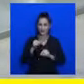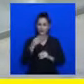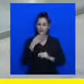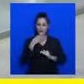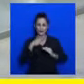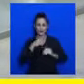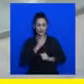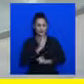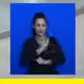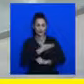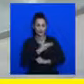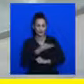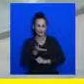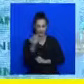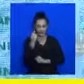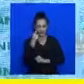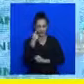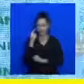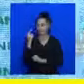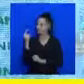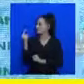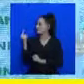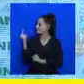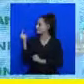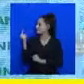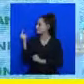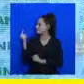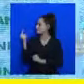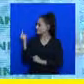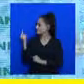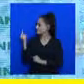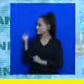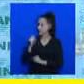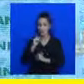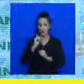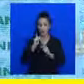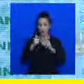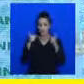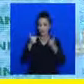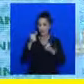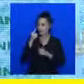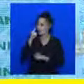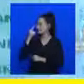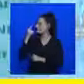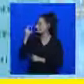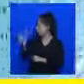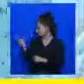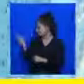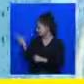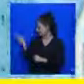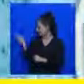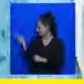do time do coração. Bolas posicionadas. Boa sorte. Valendo!